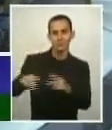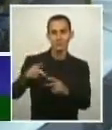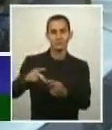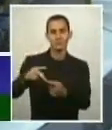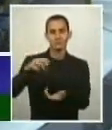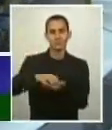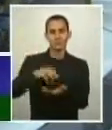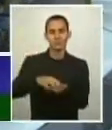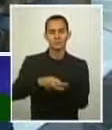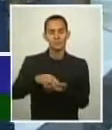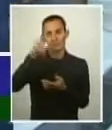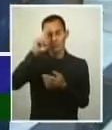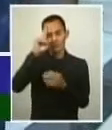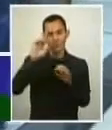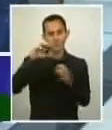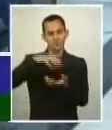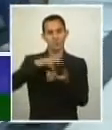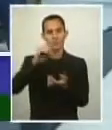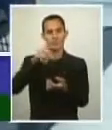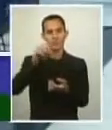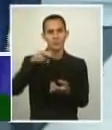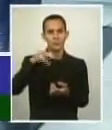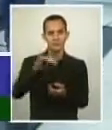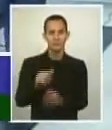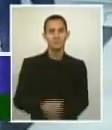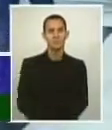colônias proprietários de escravos na colônia